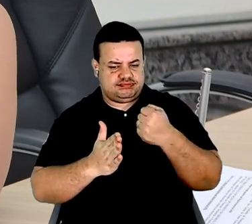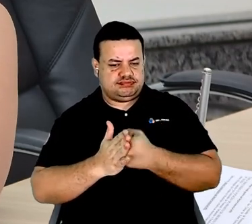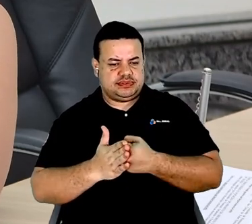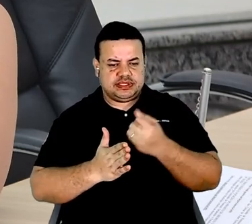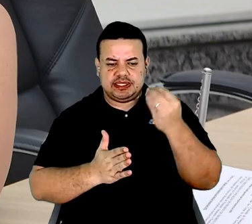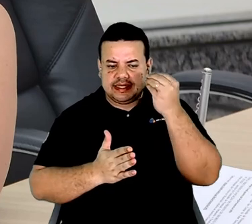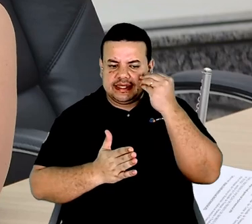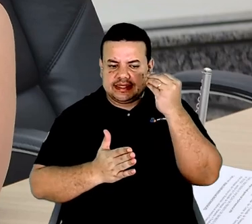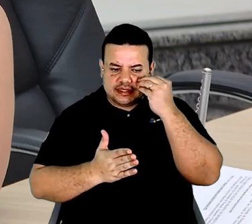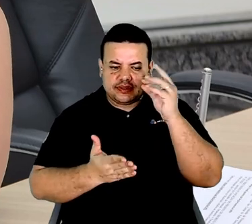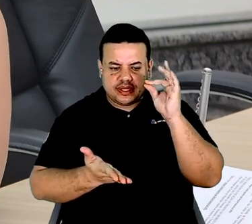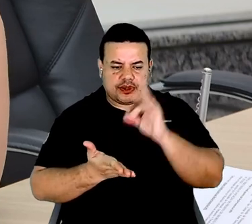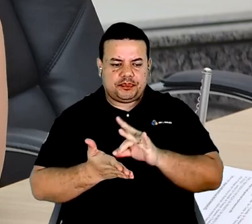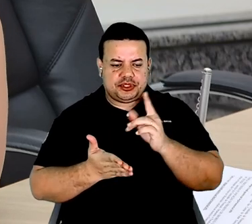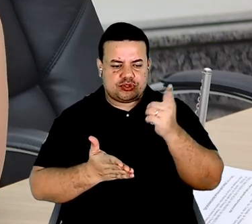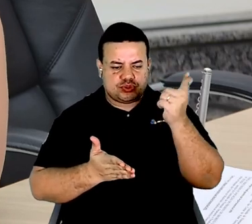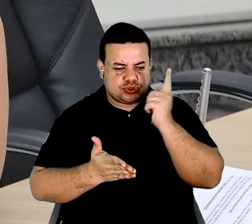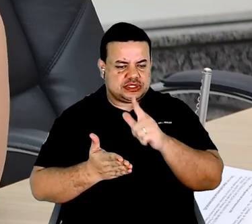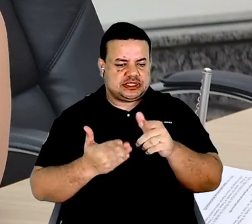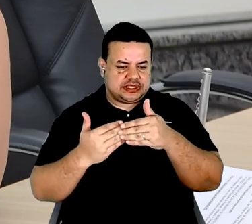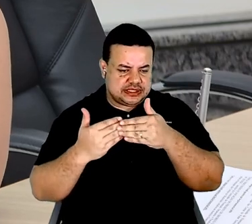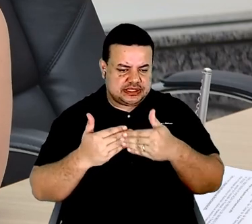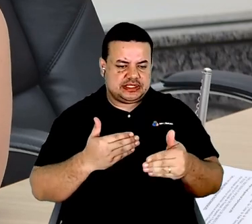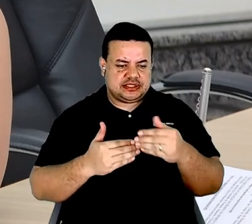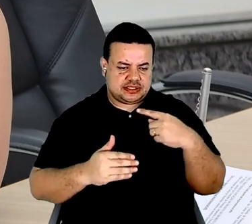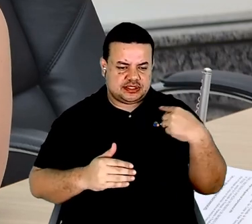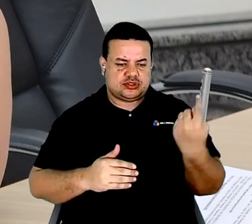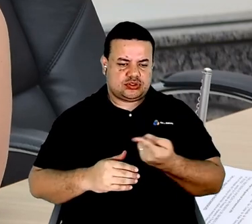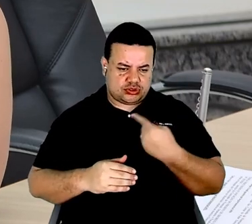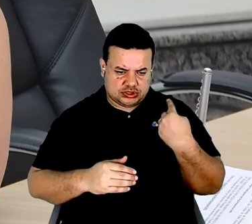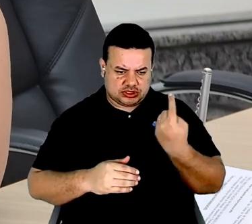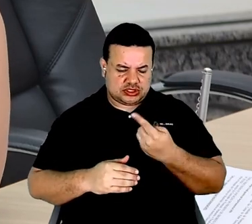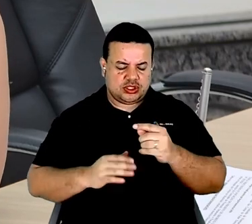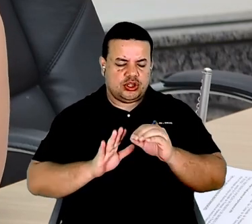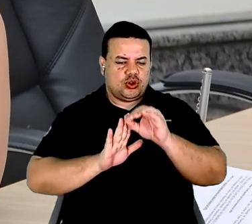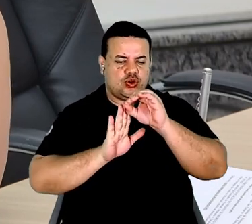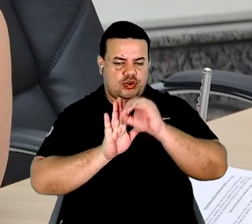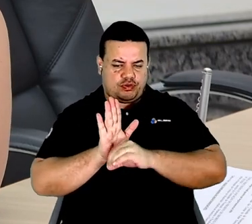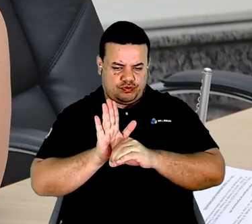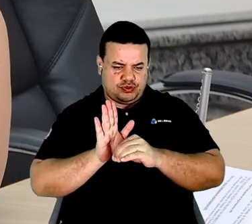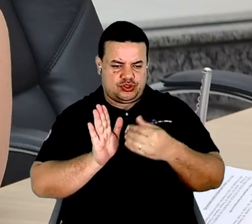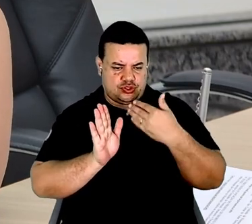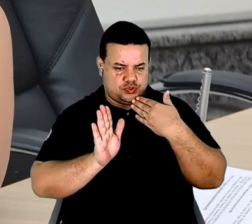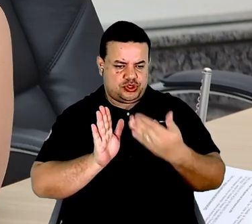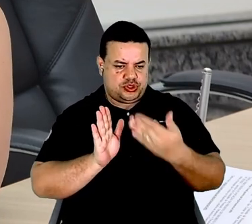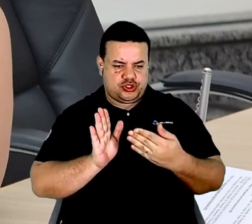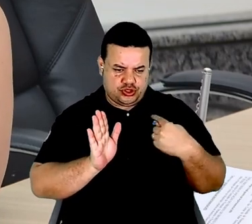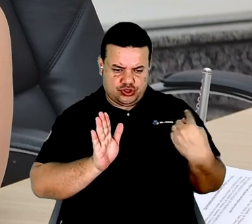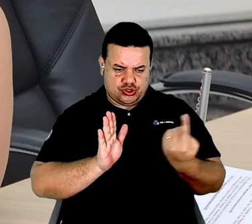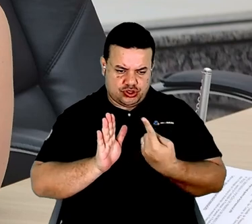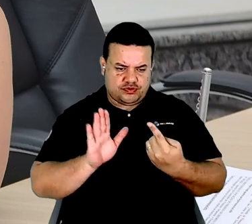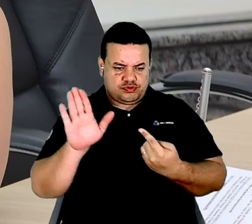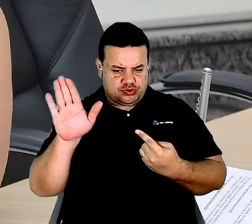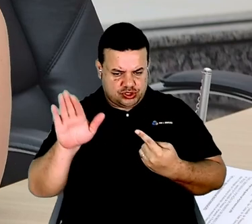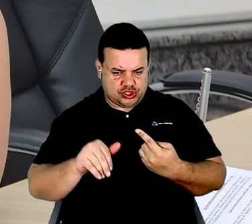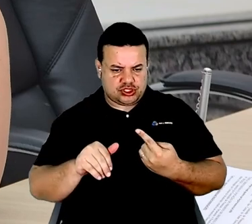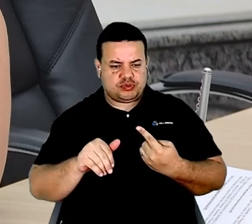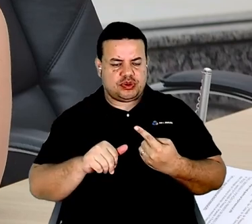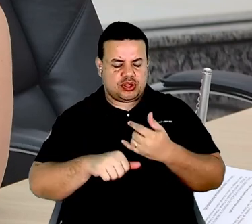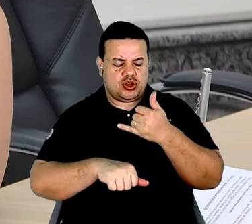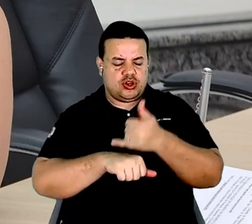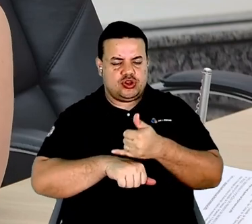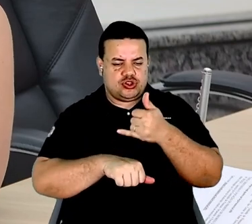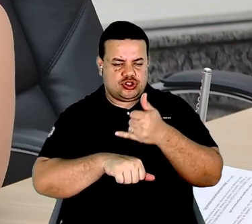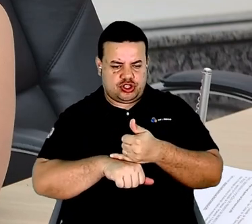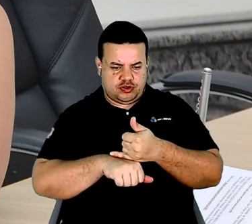realmente aconteça, e nós aqui recebemos, então, esse ofício, e iremos chamar o chefe do Núcleo Regional de Toledo